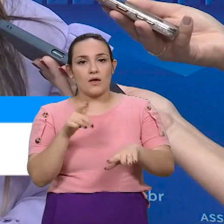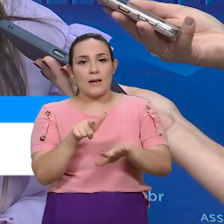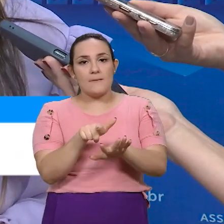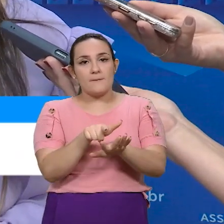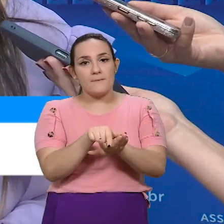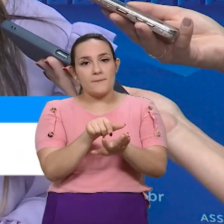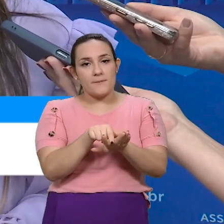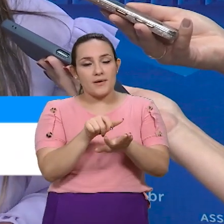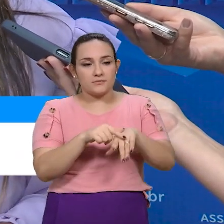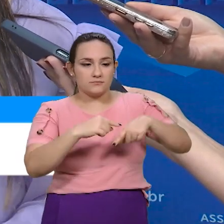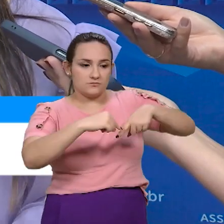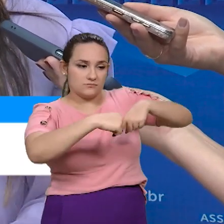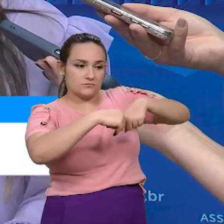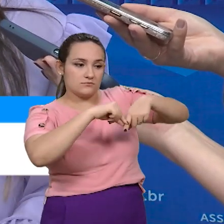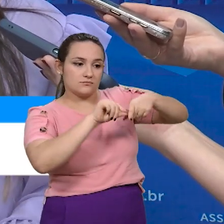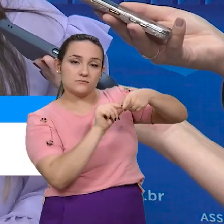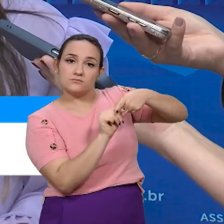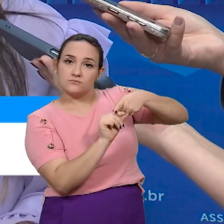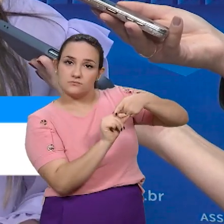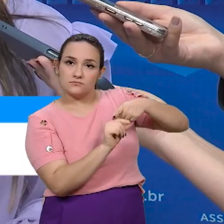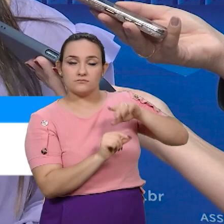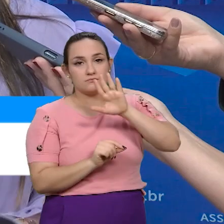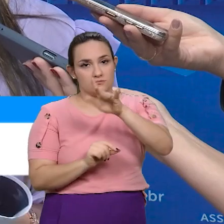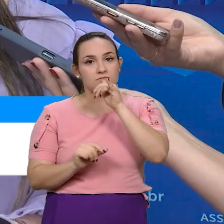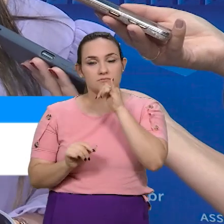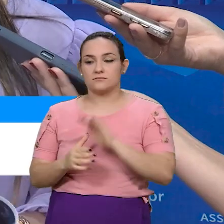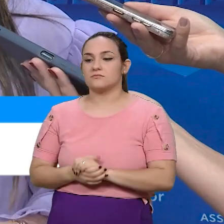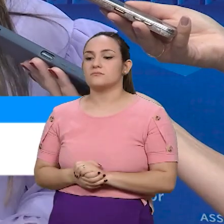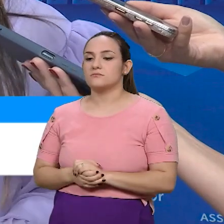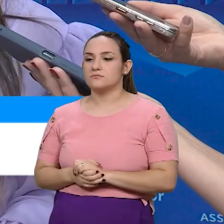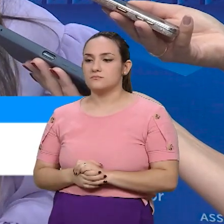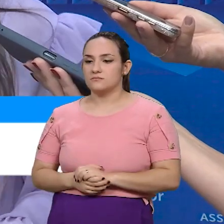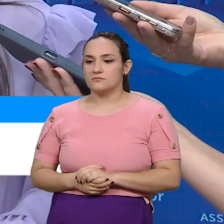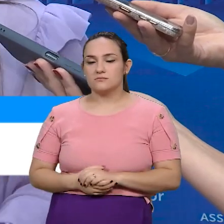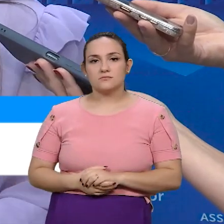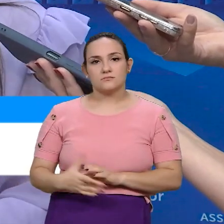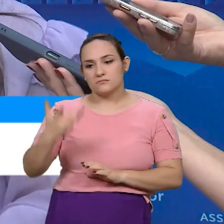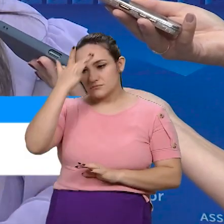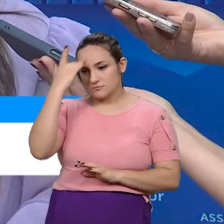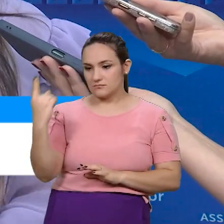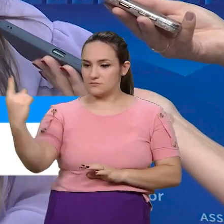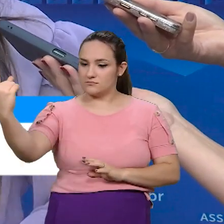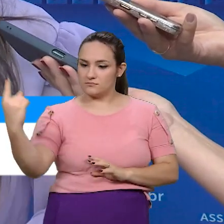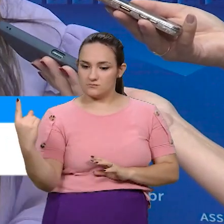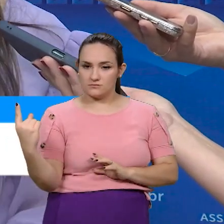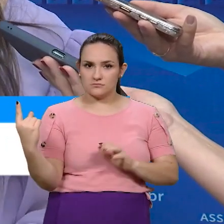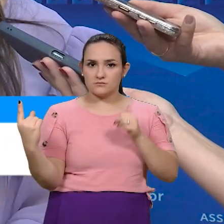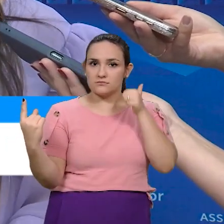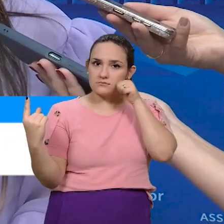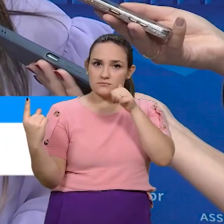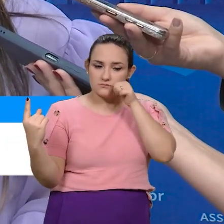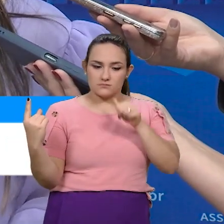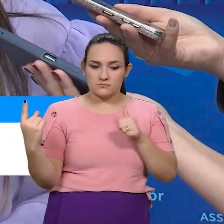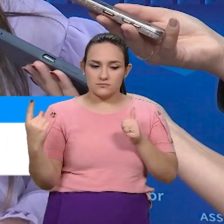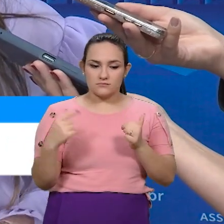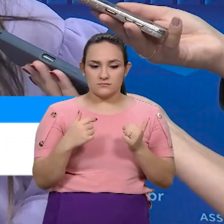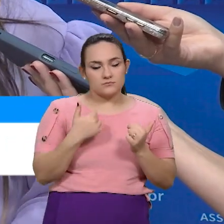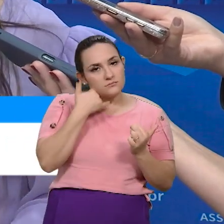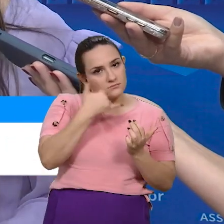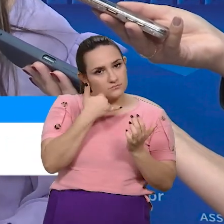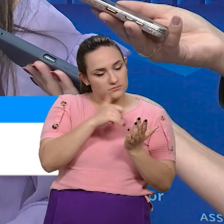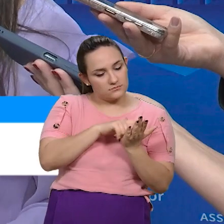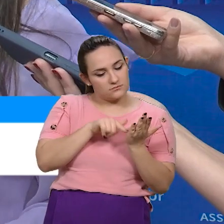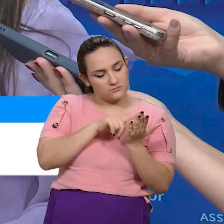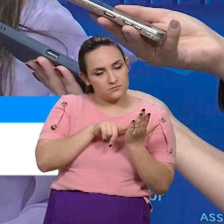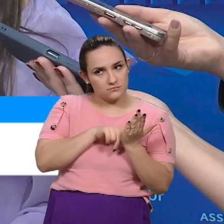o celular, que a mulher, então que o agressor com a tornozeleira eletrônica, a mulher ficasse com o celular e que a